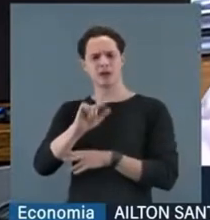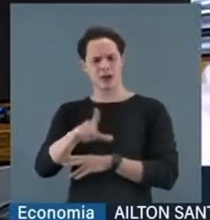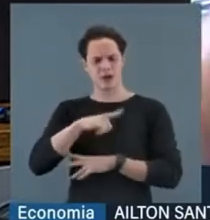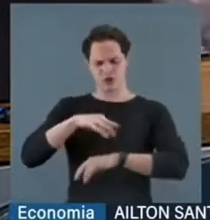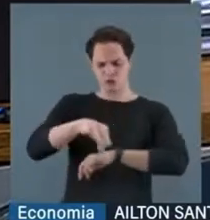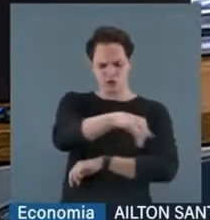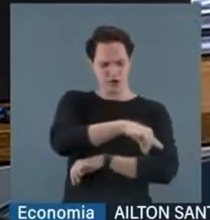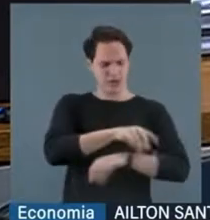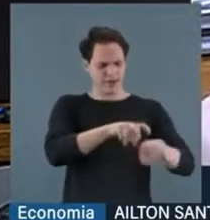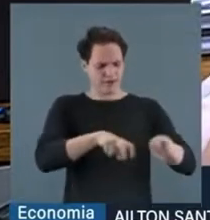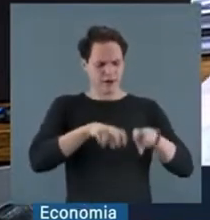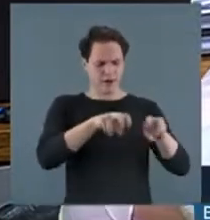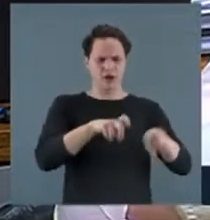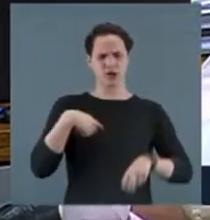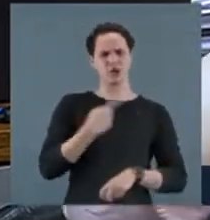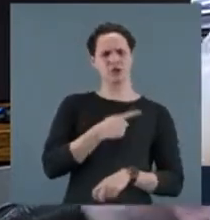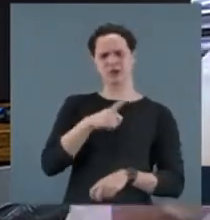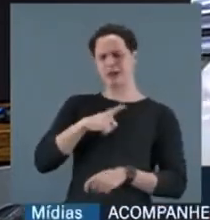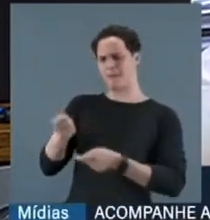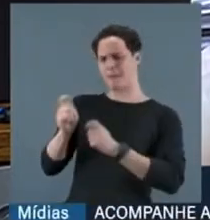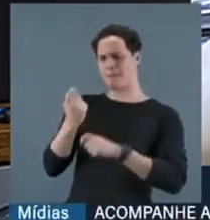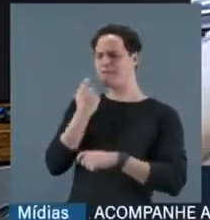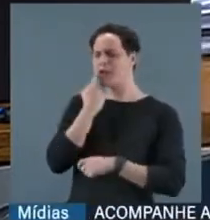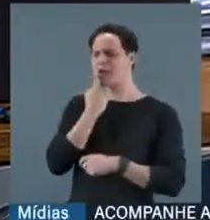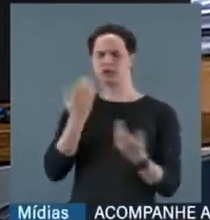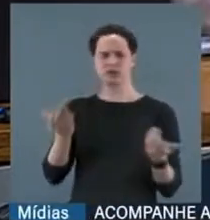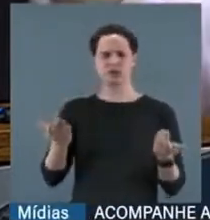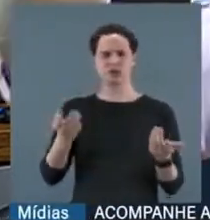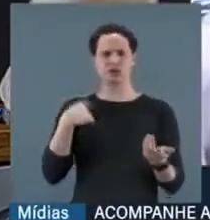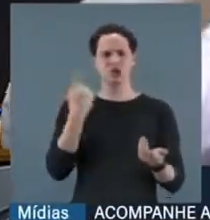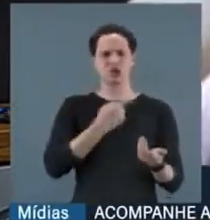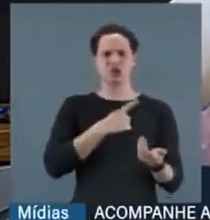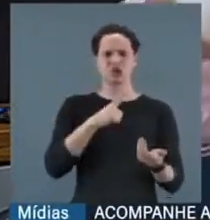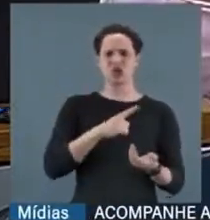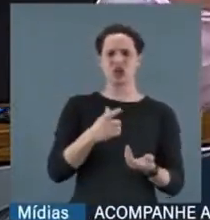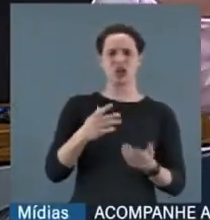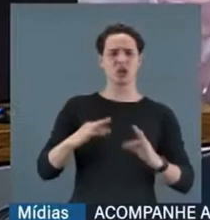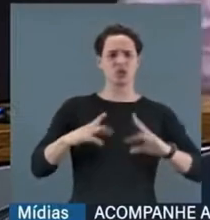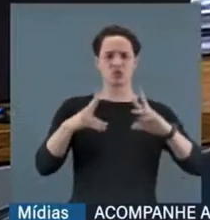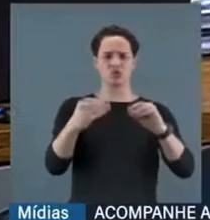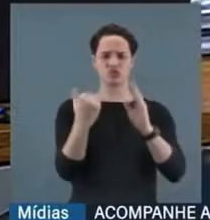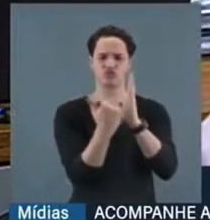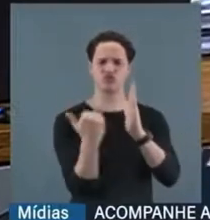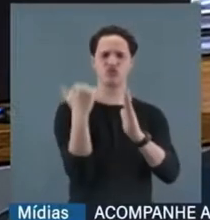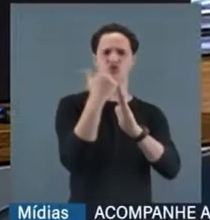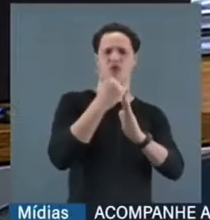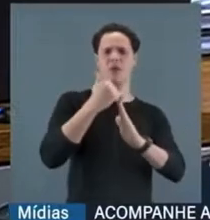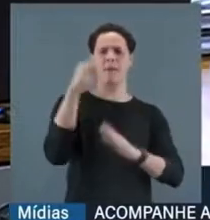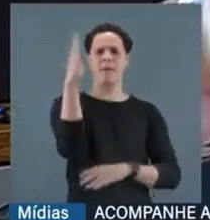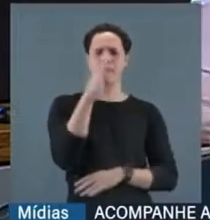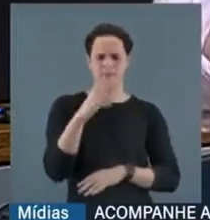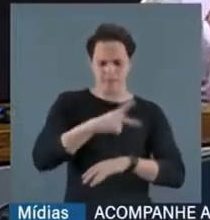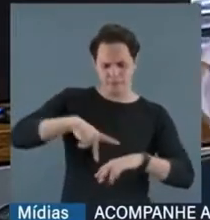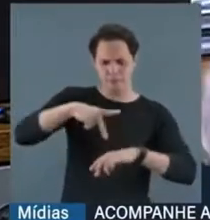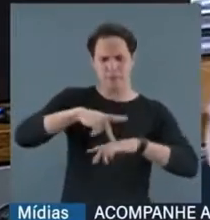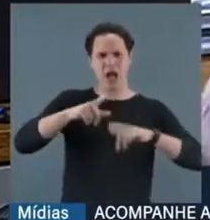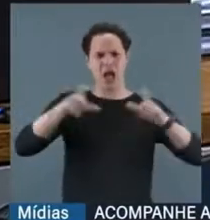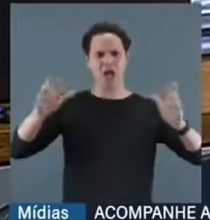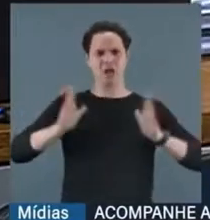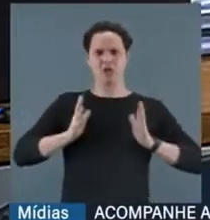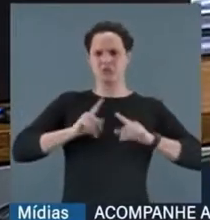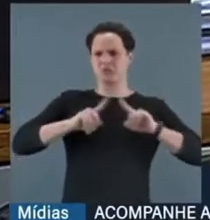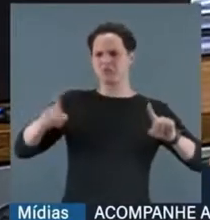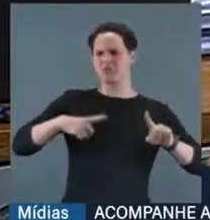agricultáveis nós temos peixe senhor Jorge Nós temos tudo para ser um país Próspero e éramos